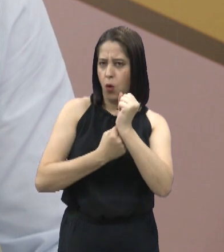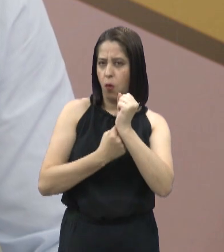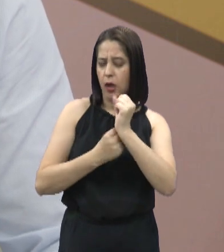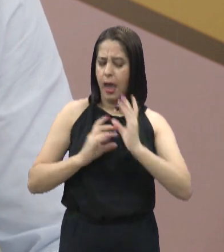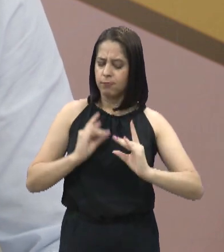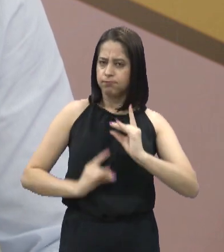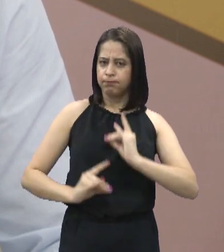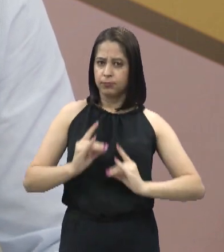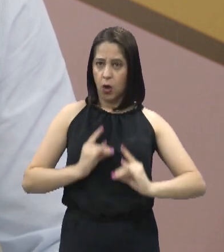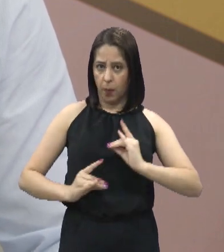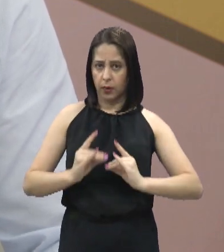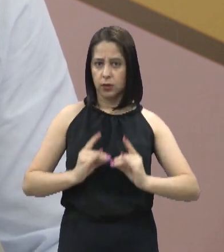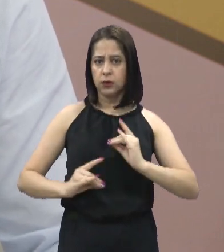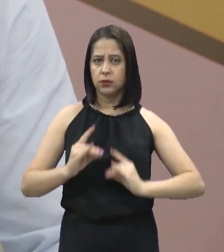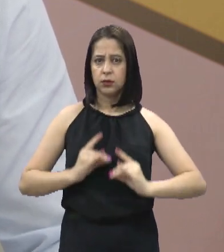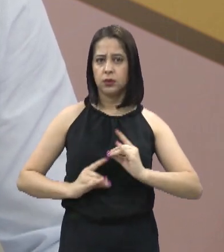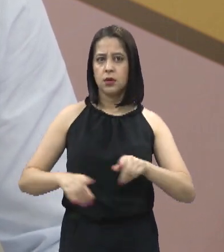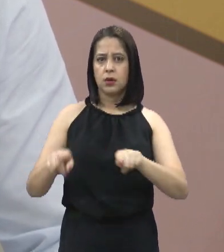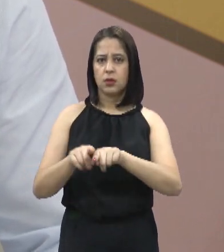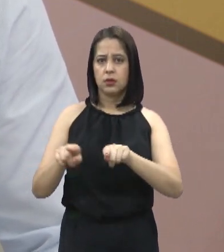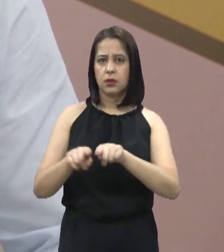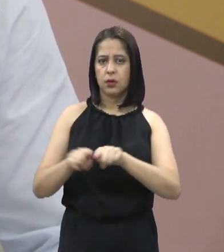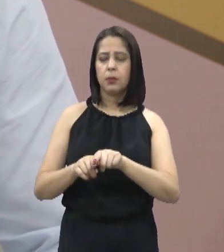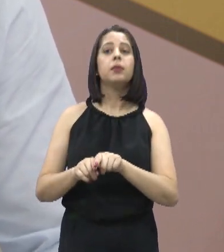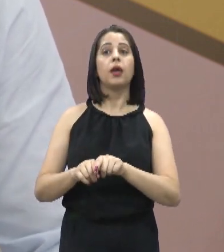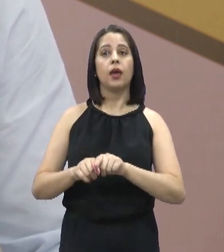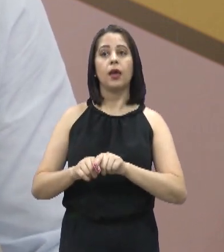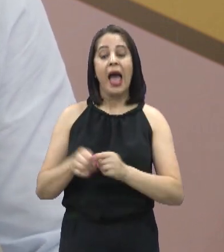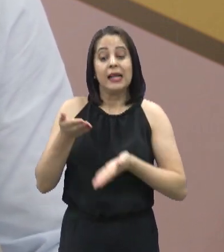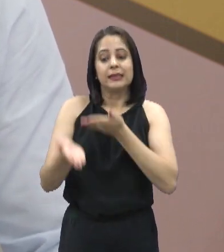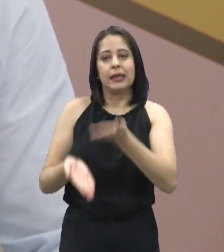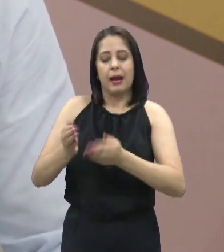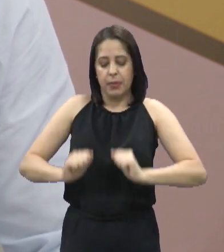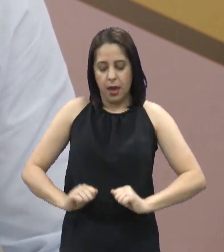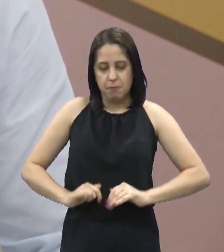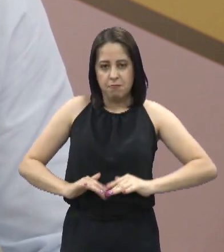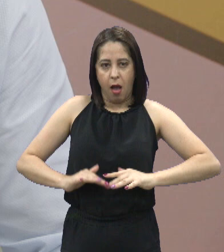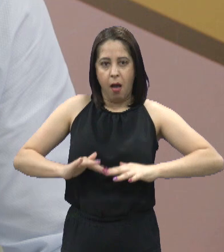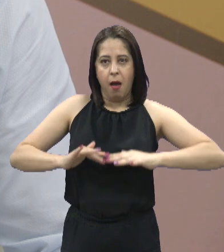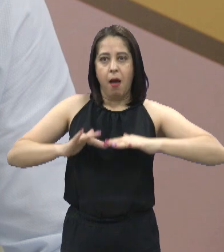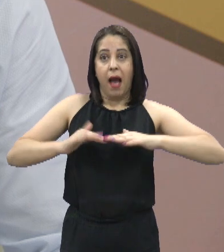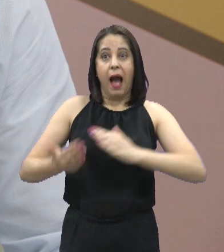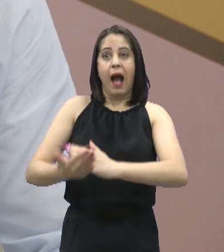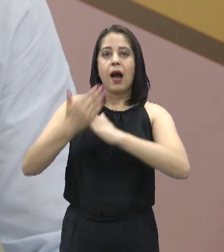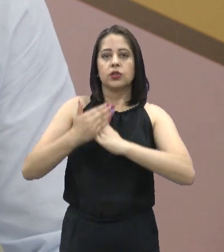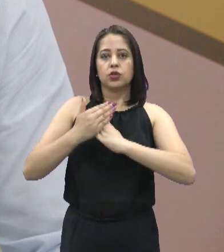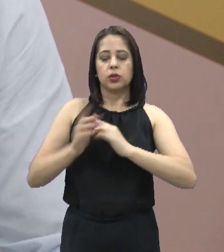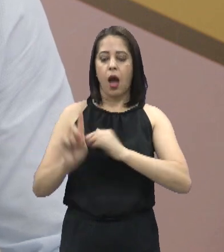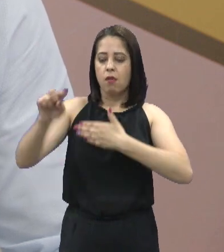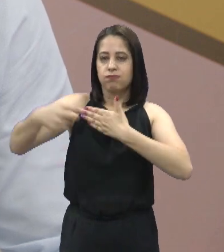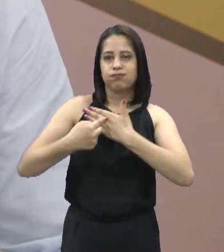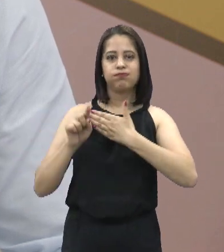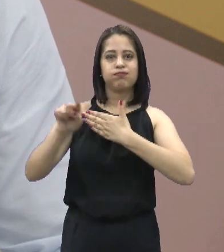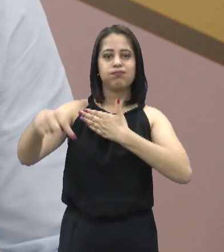a imunoterapia, que são medicações que fortalecem o sistema imunológico para o nosso sistema combater as